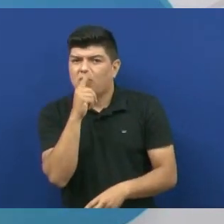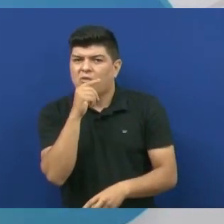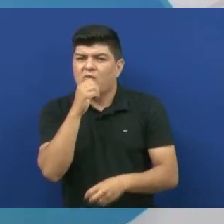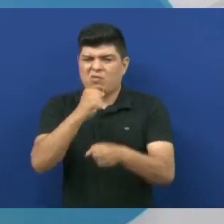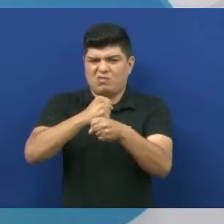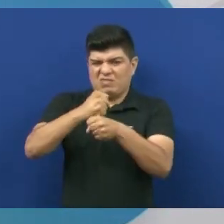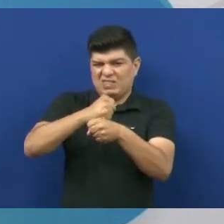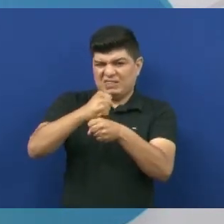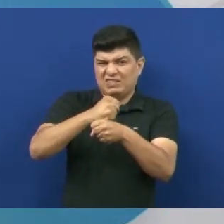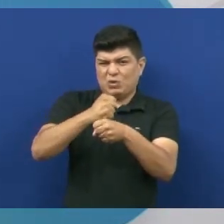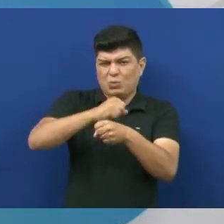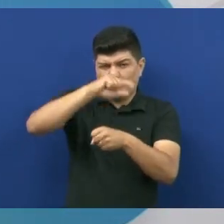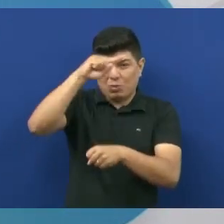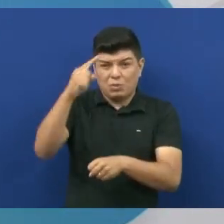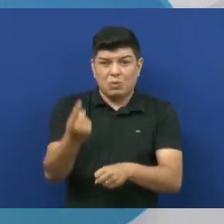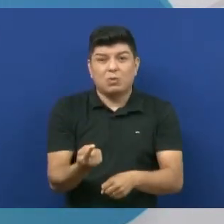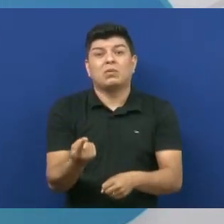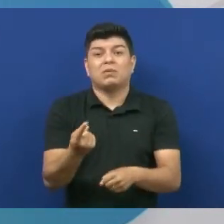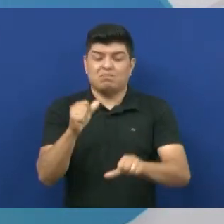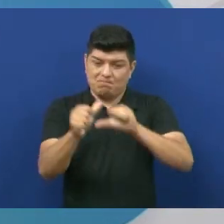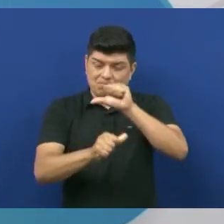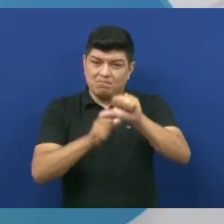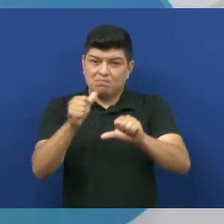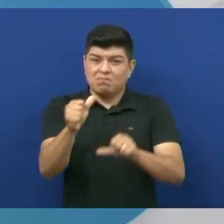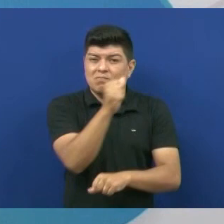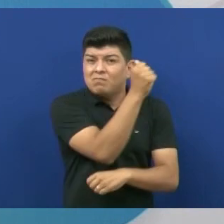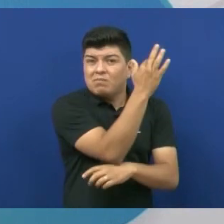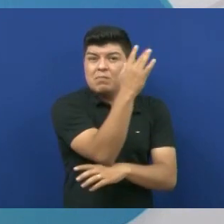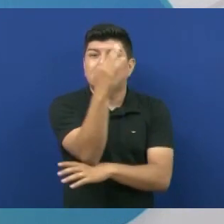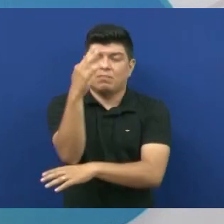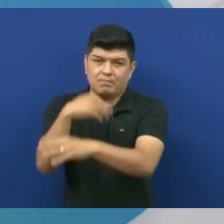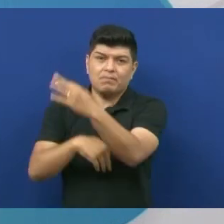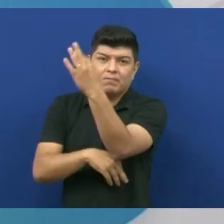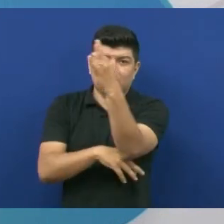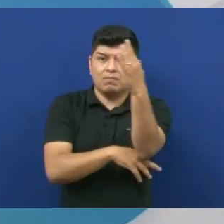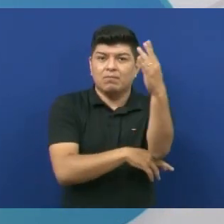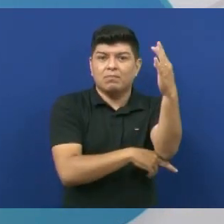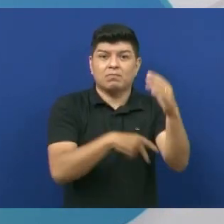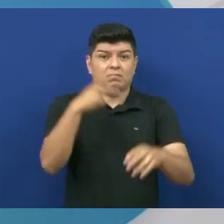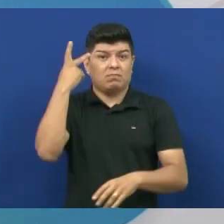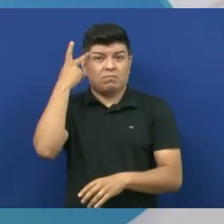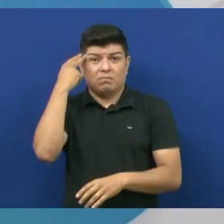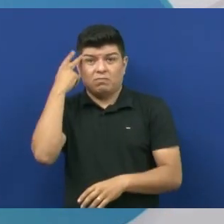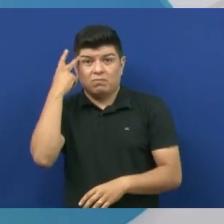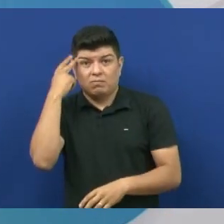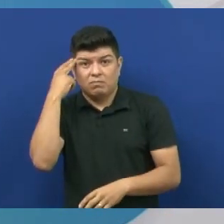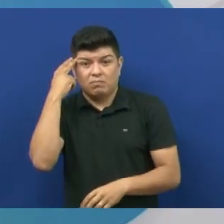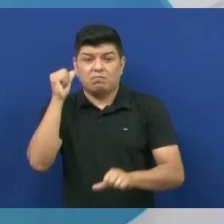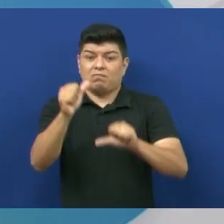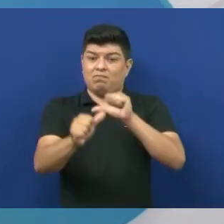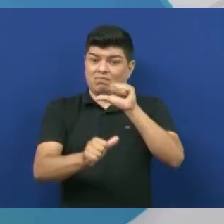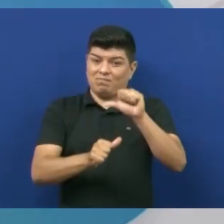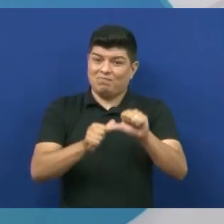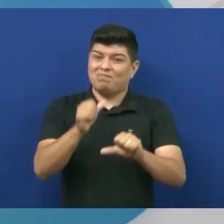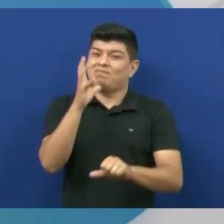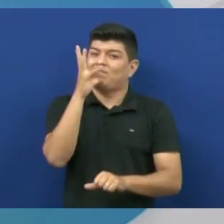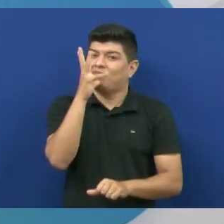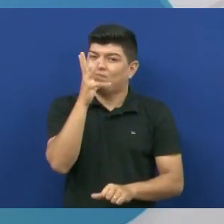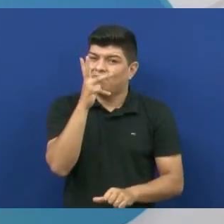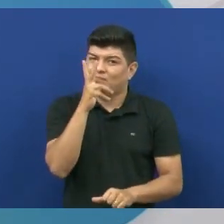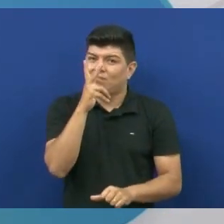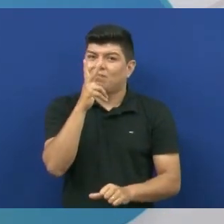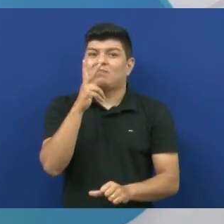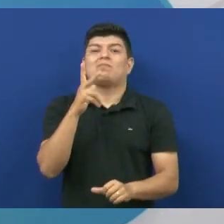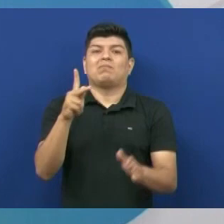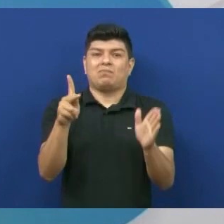para modelar a paisagem como nós conhecemos hoje, então esses elementos naturais também são moldados de maneira lenta pela